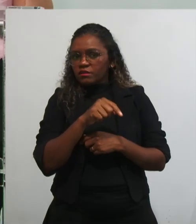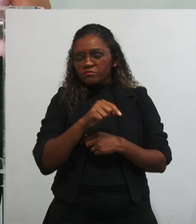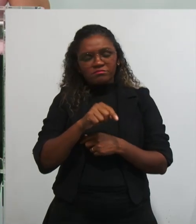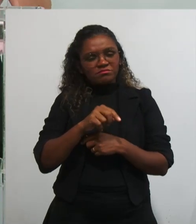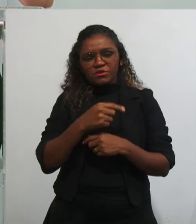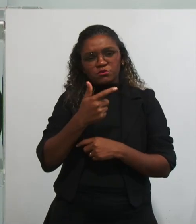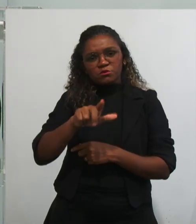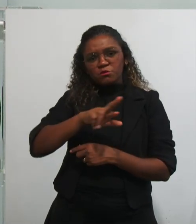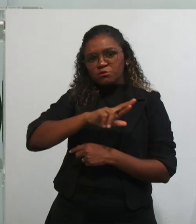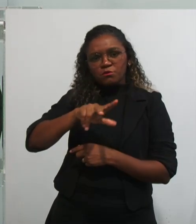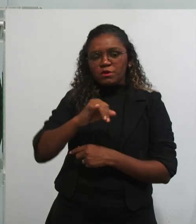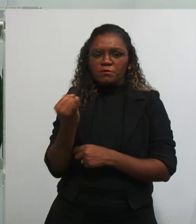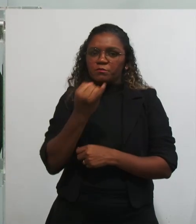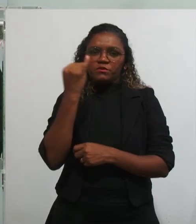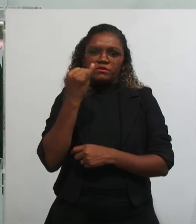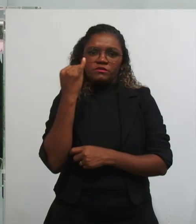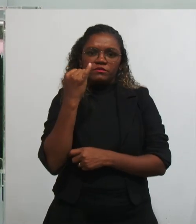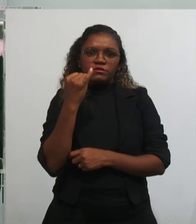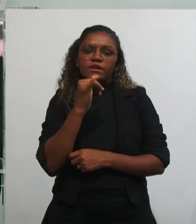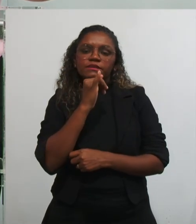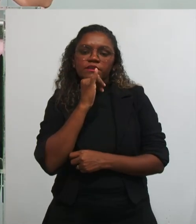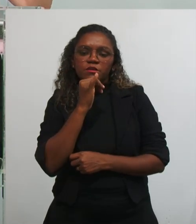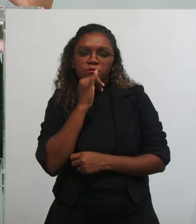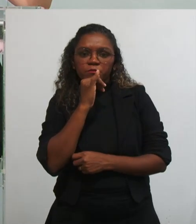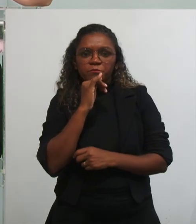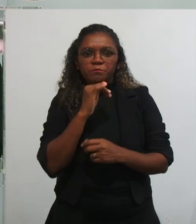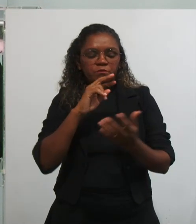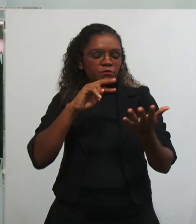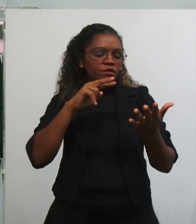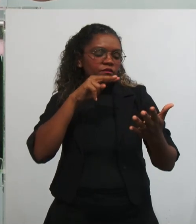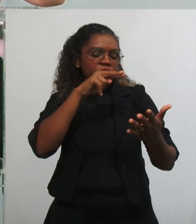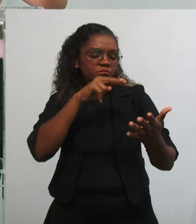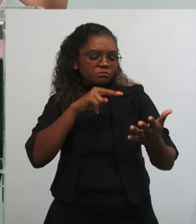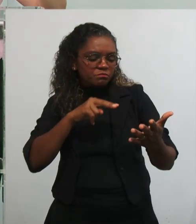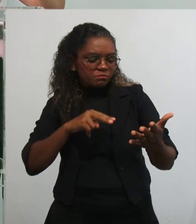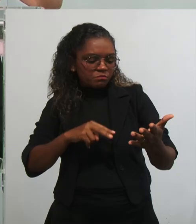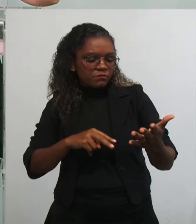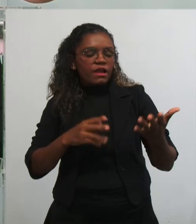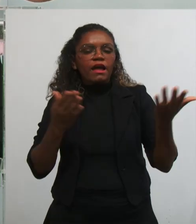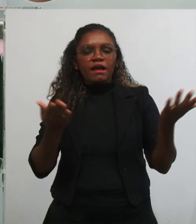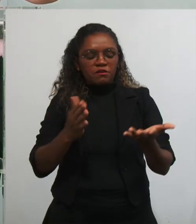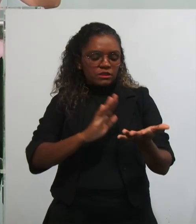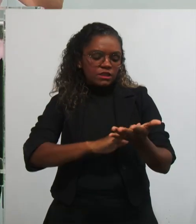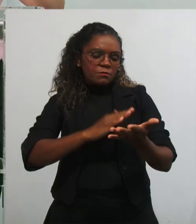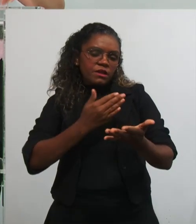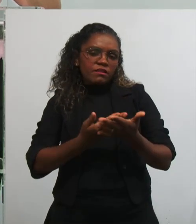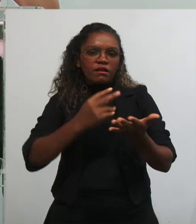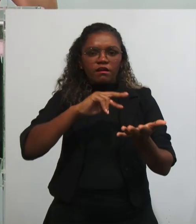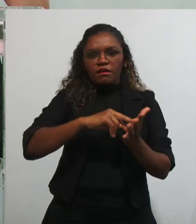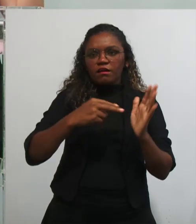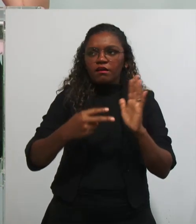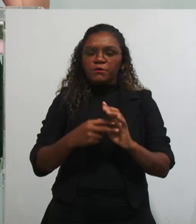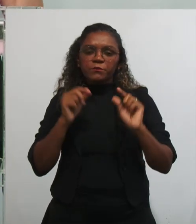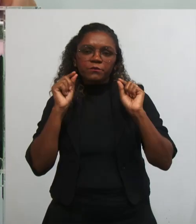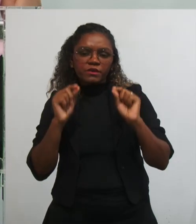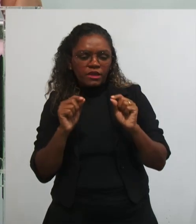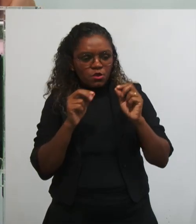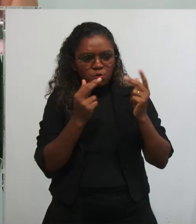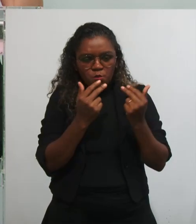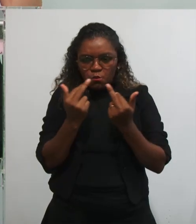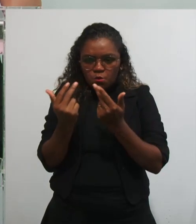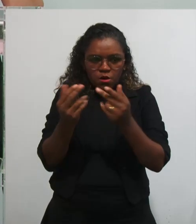de interpretação de texto que todo mundo tem que responder da mesma forma, do mesmo jeitinho,